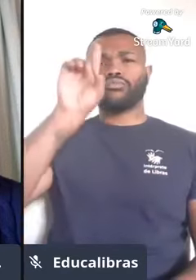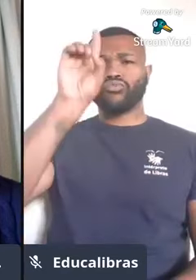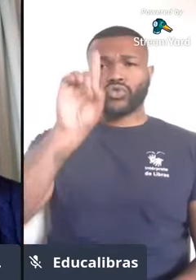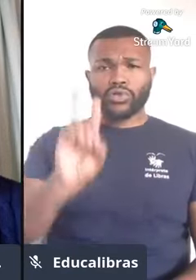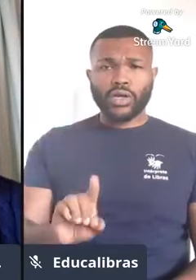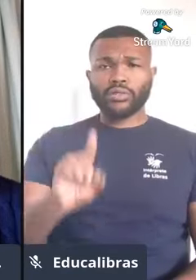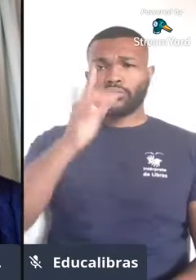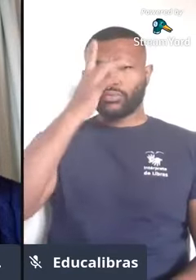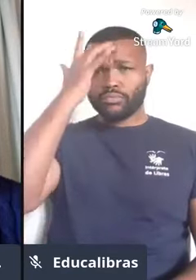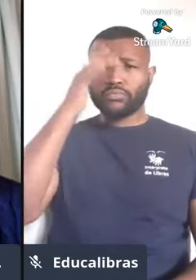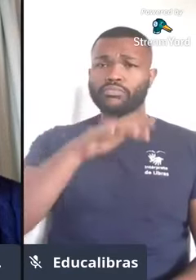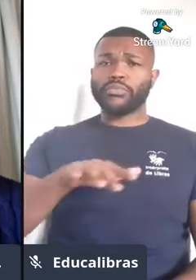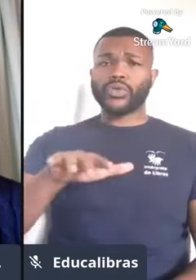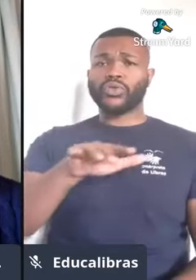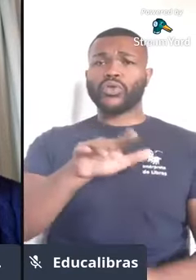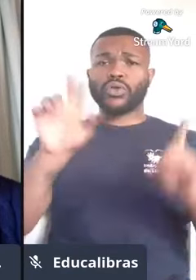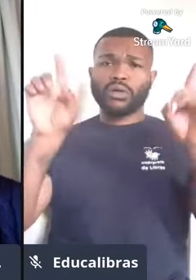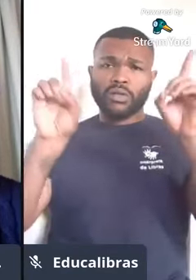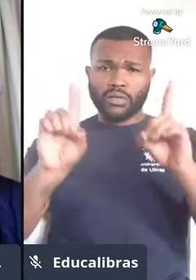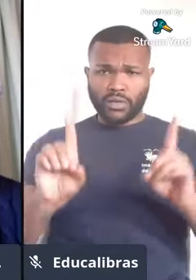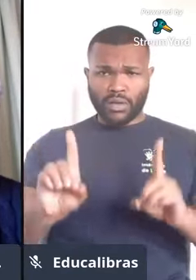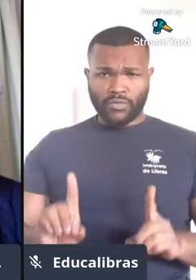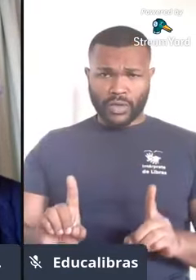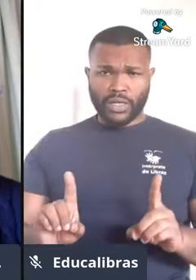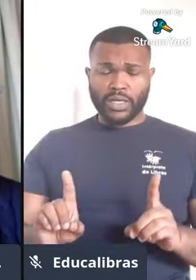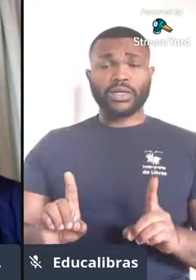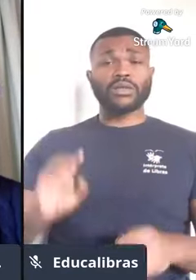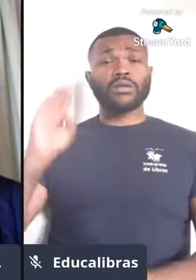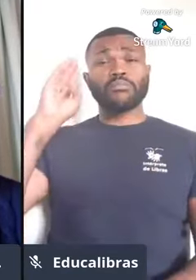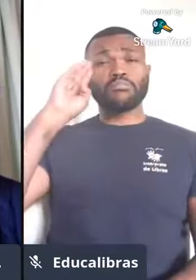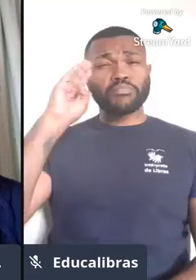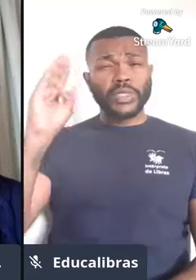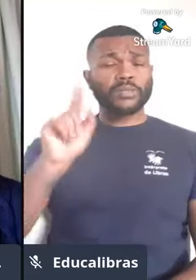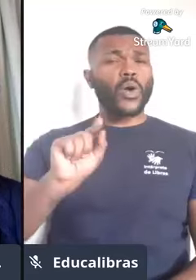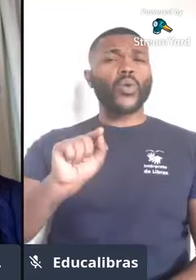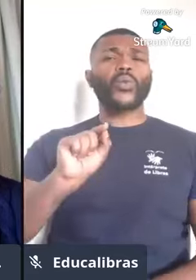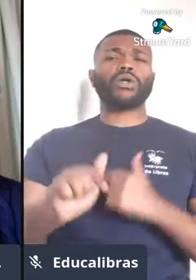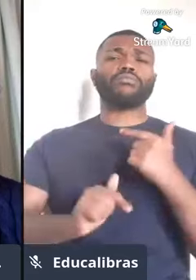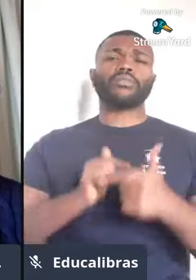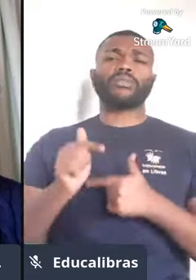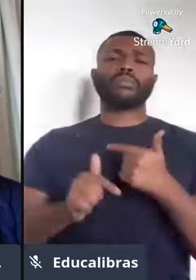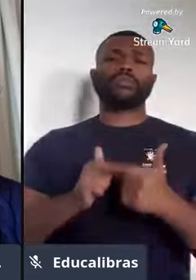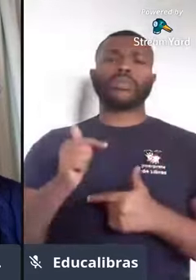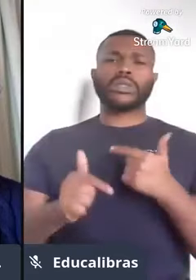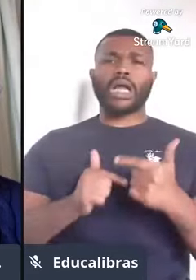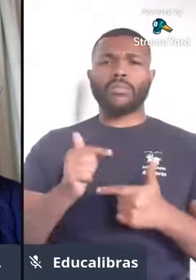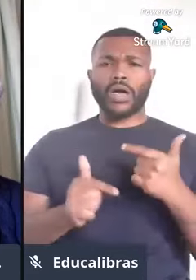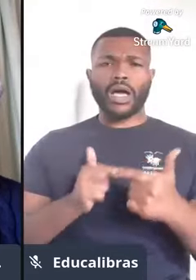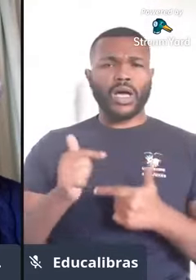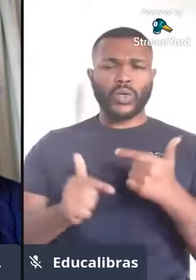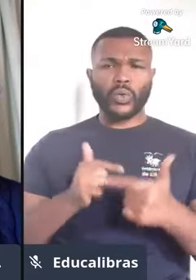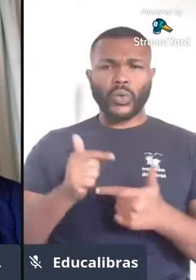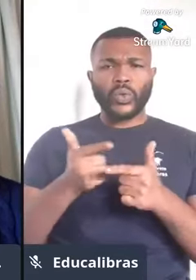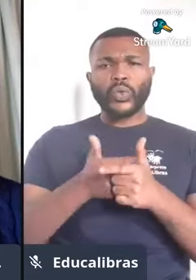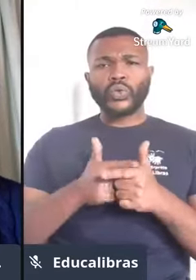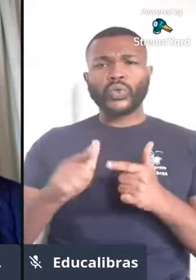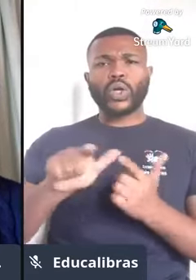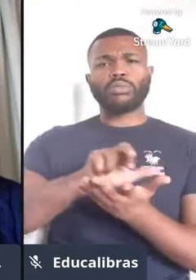pessoas com deficiência, e principalmente quando a gente o trabalha tendo como pano de fundo a questão da